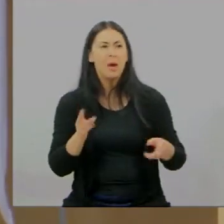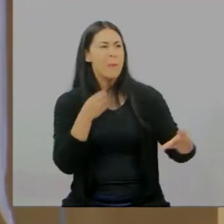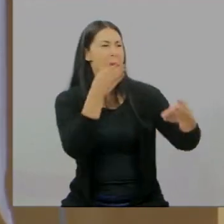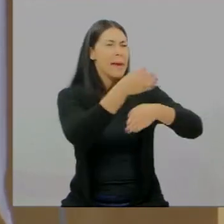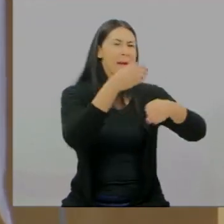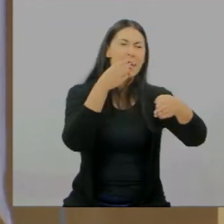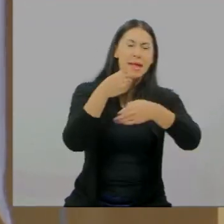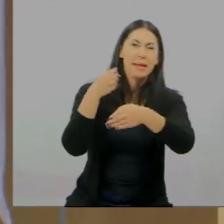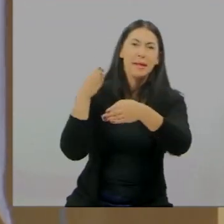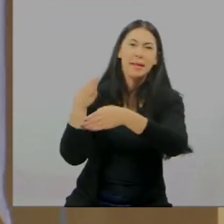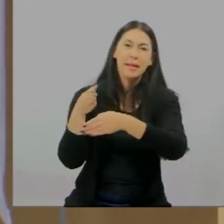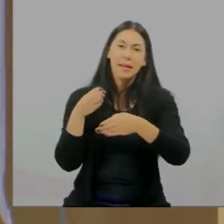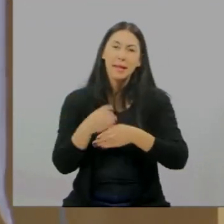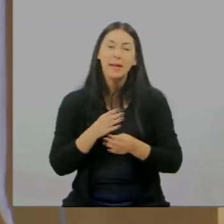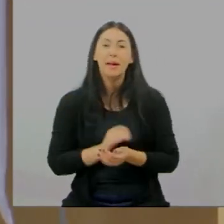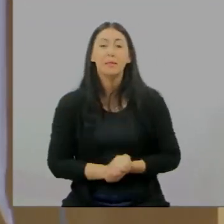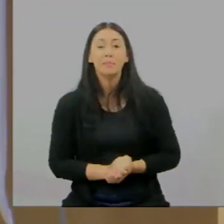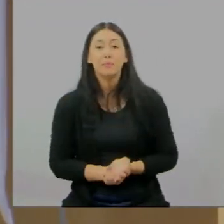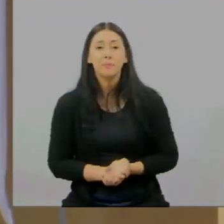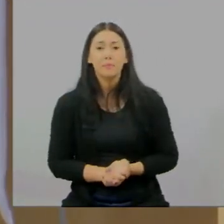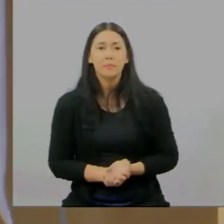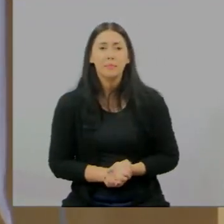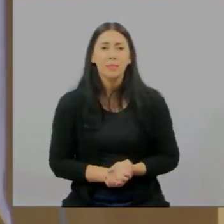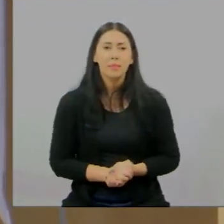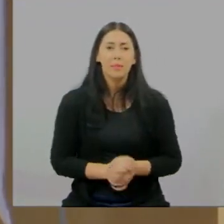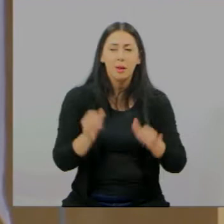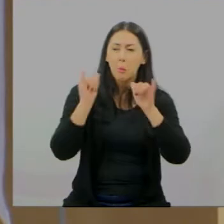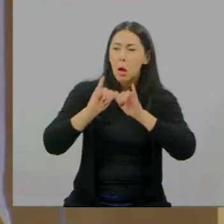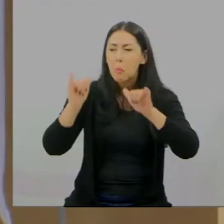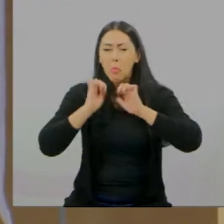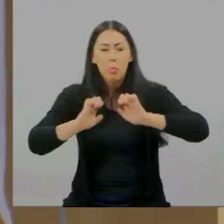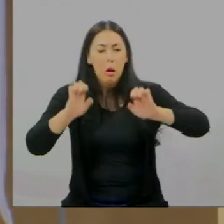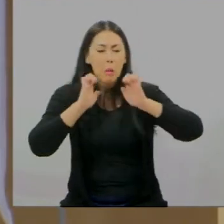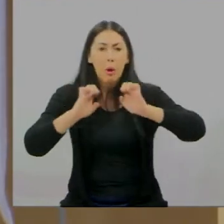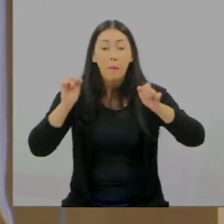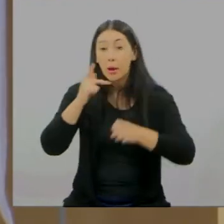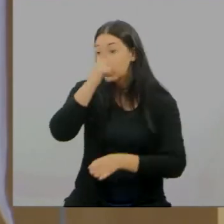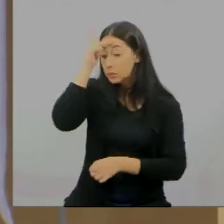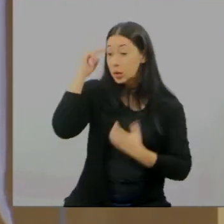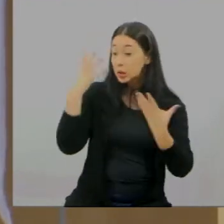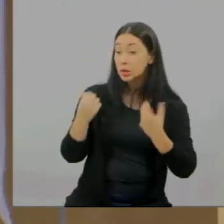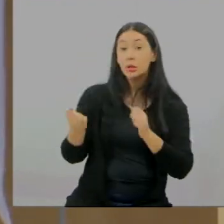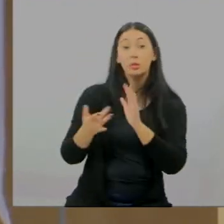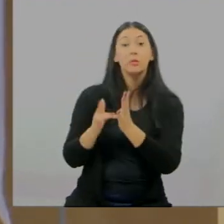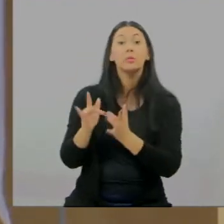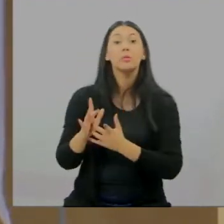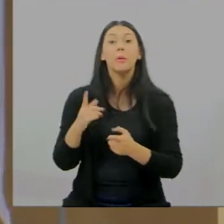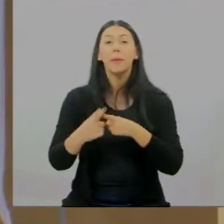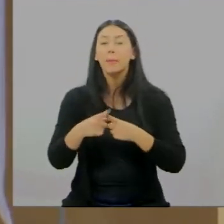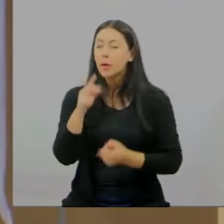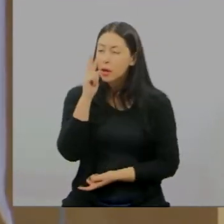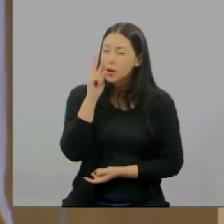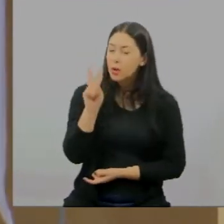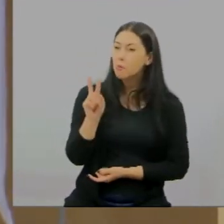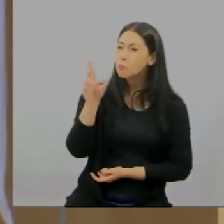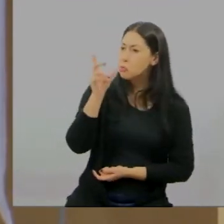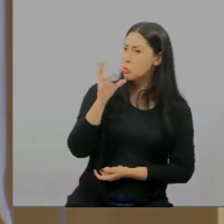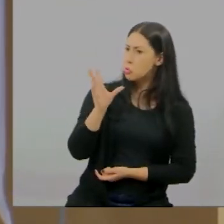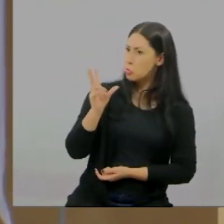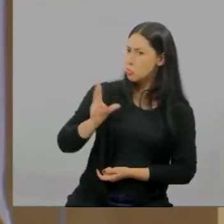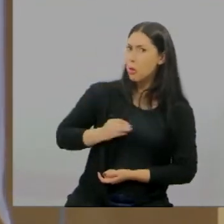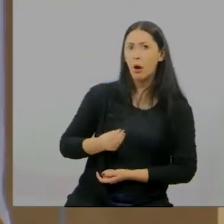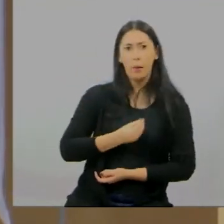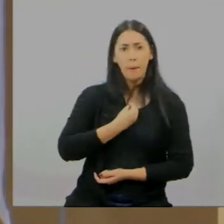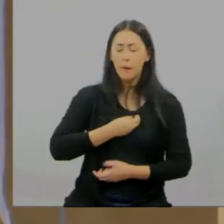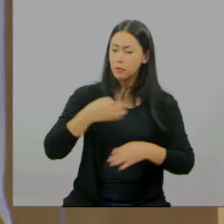ali falar de Deus e converter muitas pessoas, principalmente pelo exemplo, testemunho de vida. Então